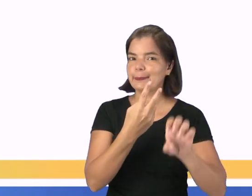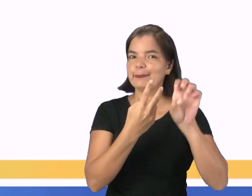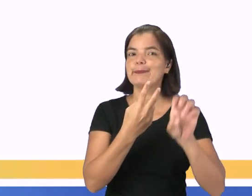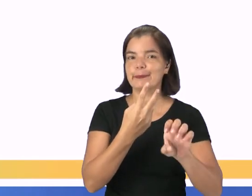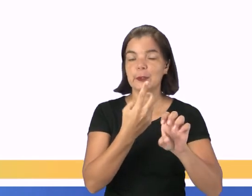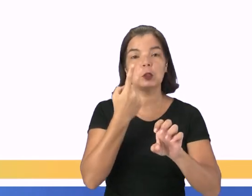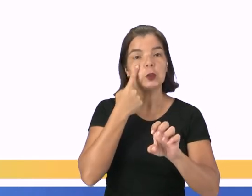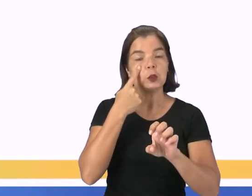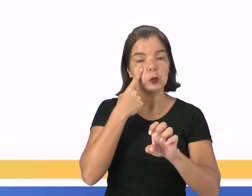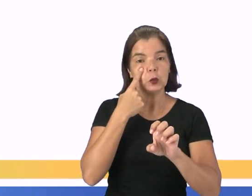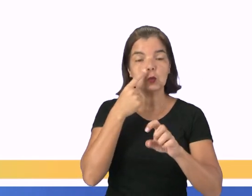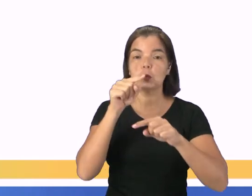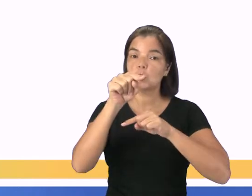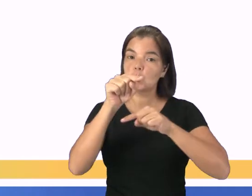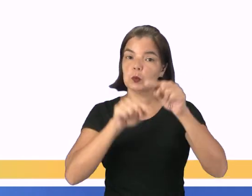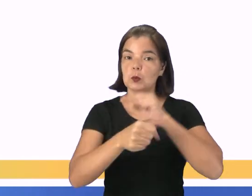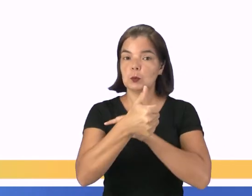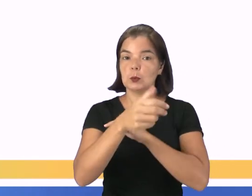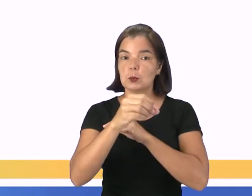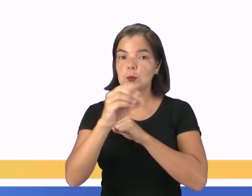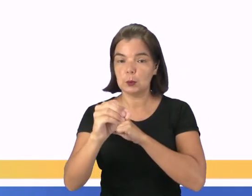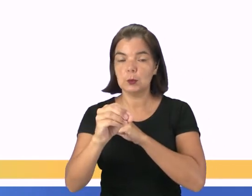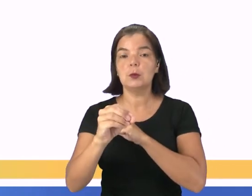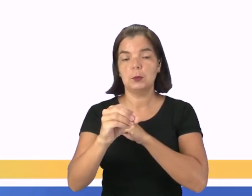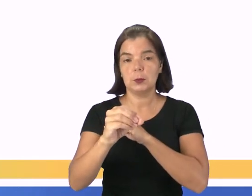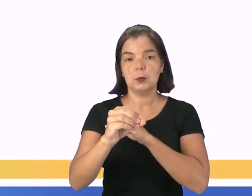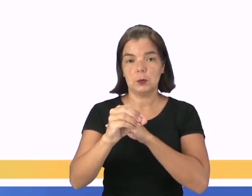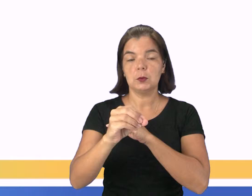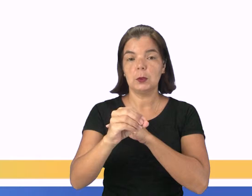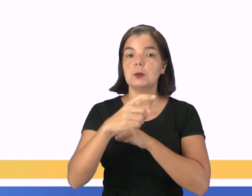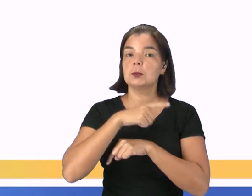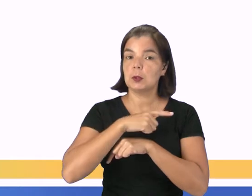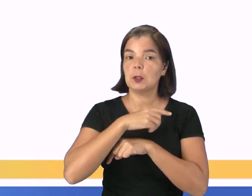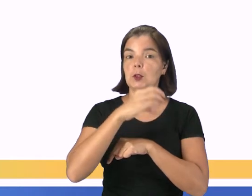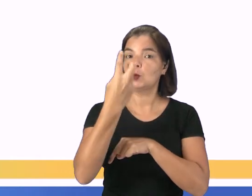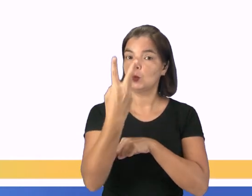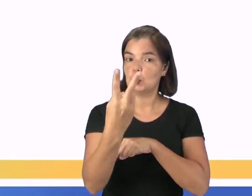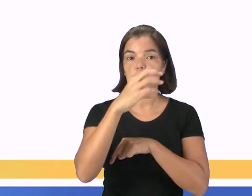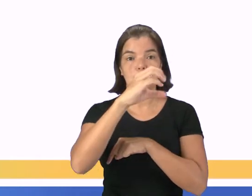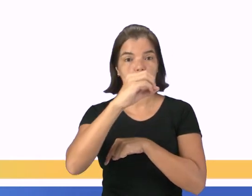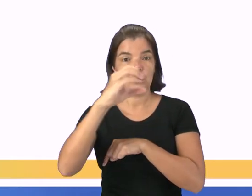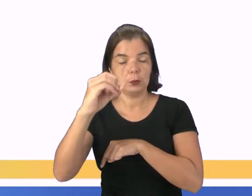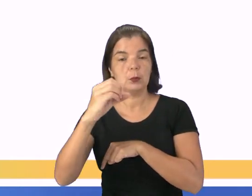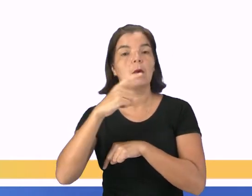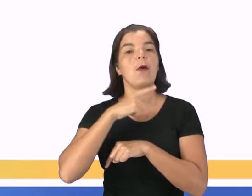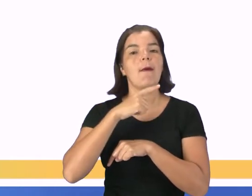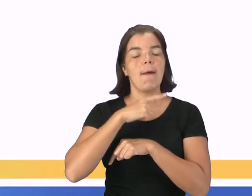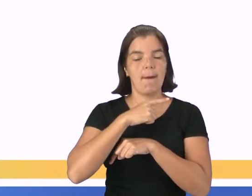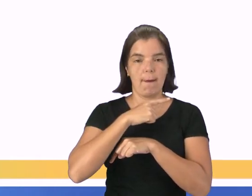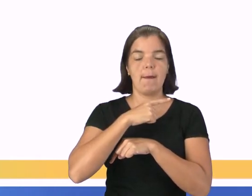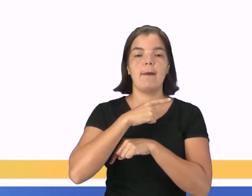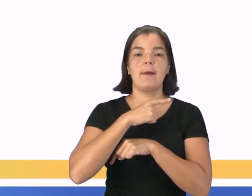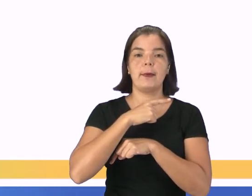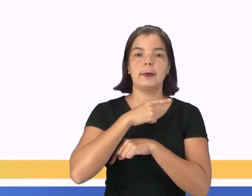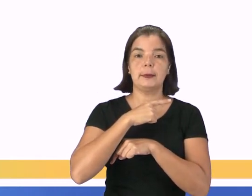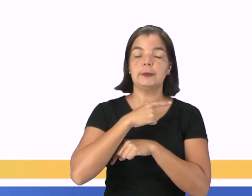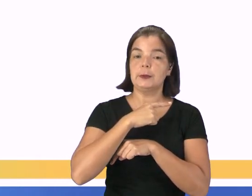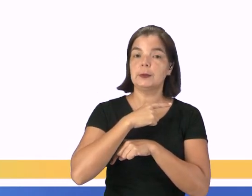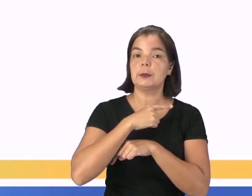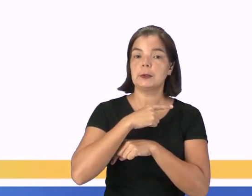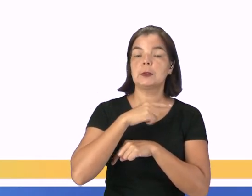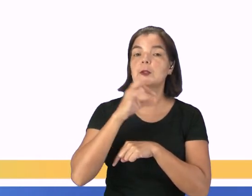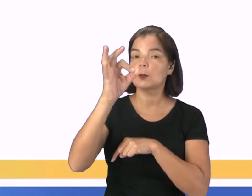eu divido um número por 100, como o 100 possui dois zeros, né? Então, ele é um múltiplo aí, no caso das